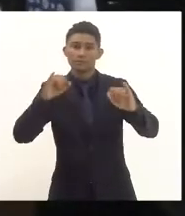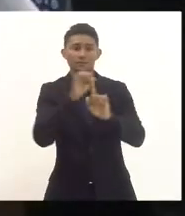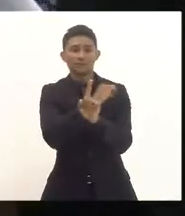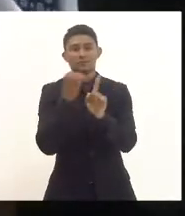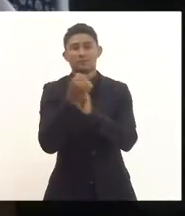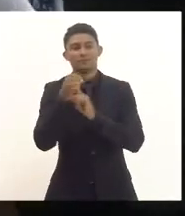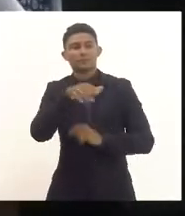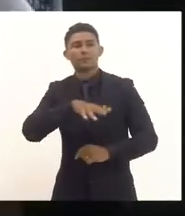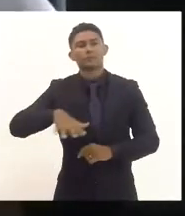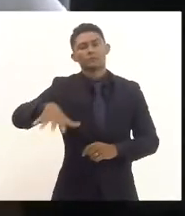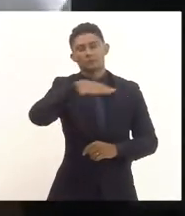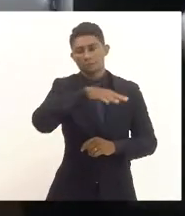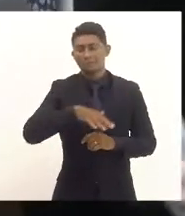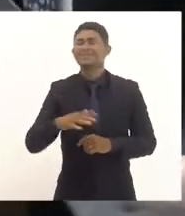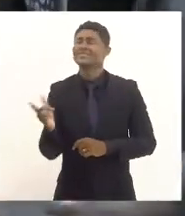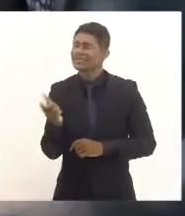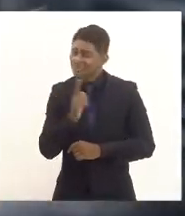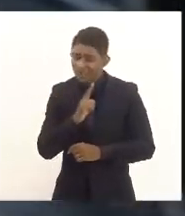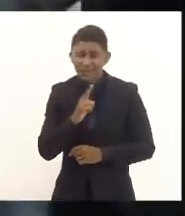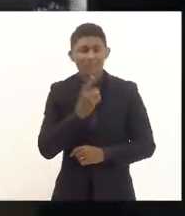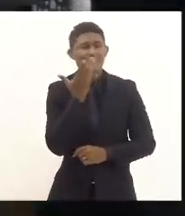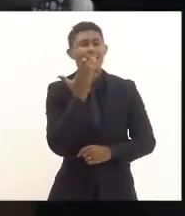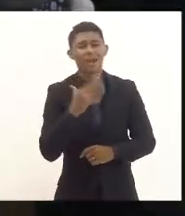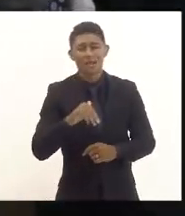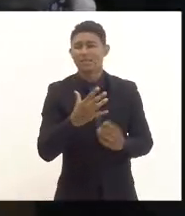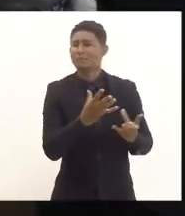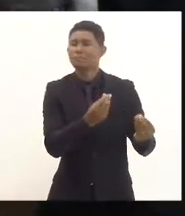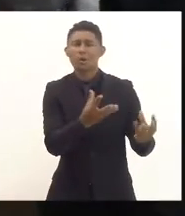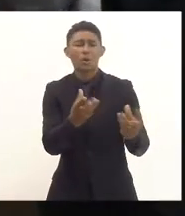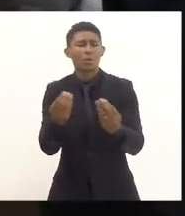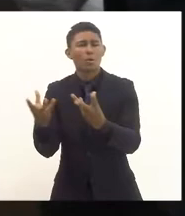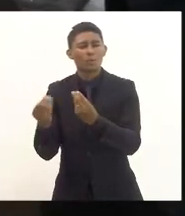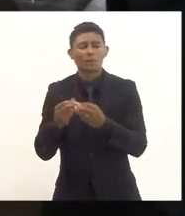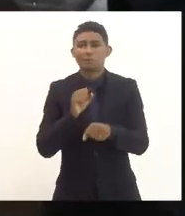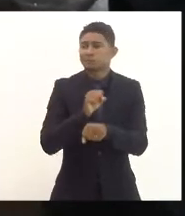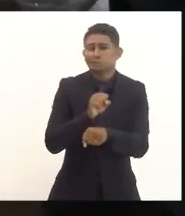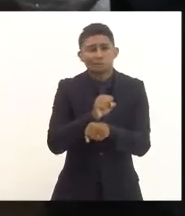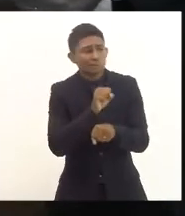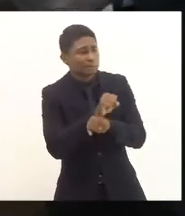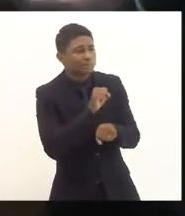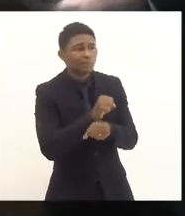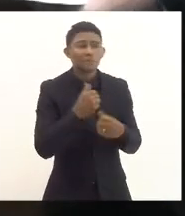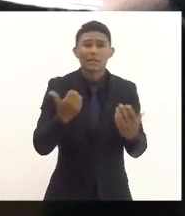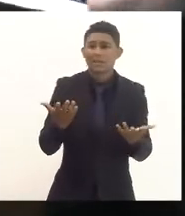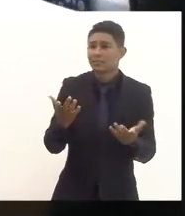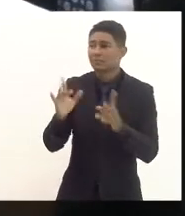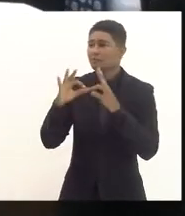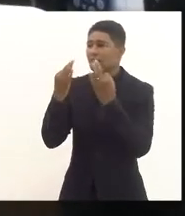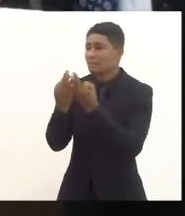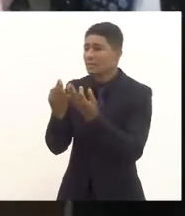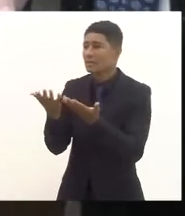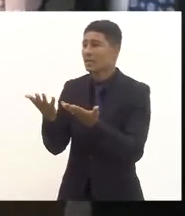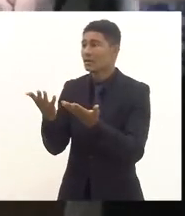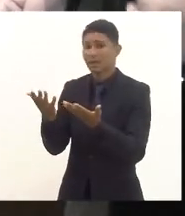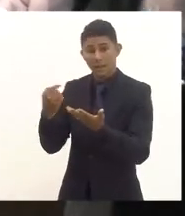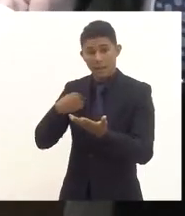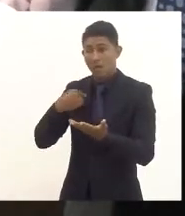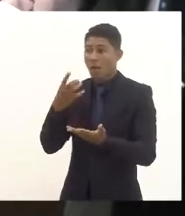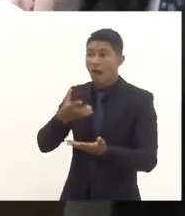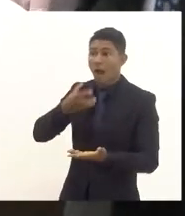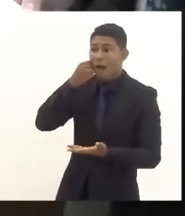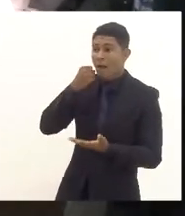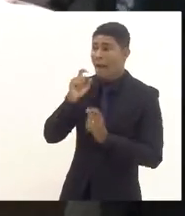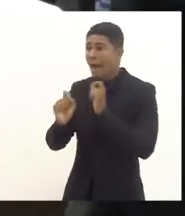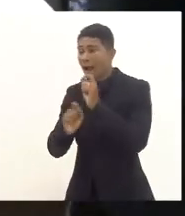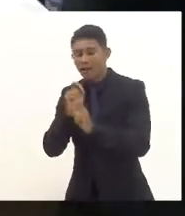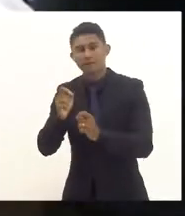que nós temos milhares de crianças aguardando nos abrigos junto às famílias acolhedoras uma